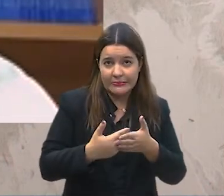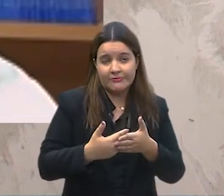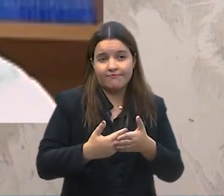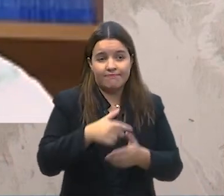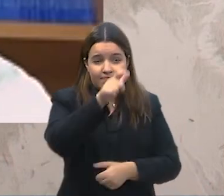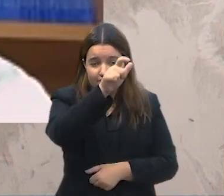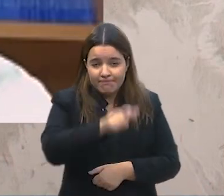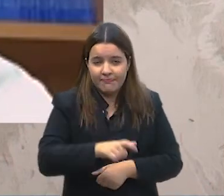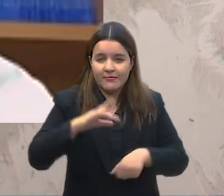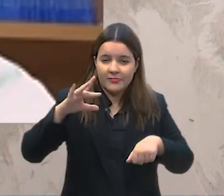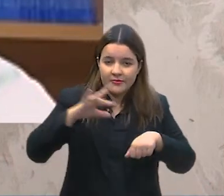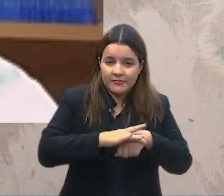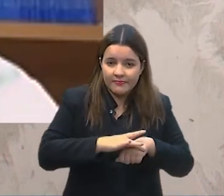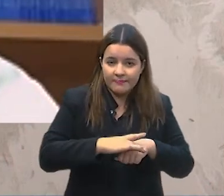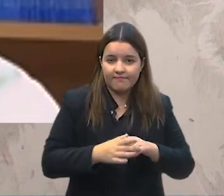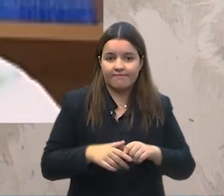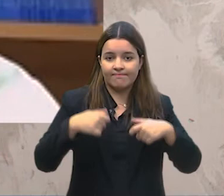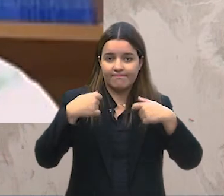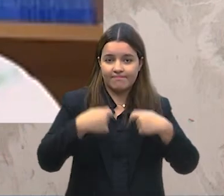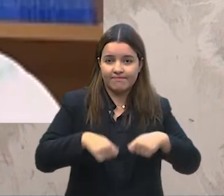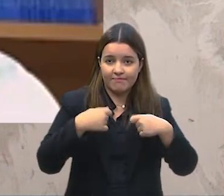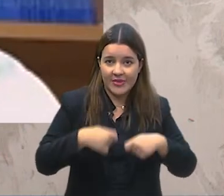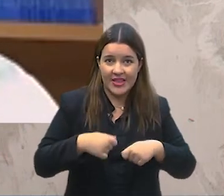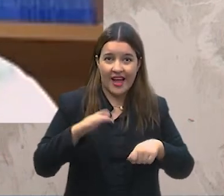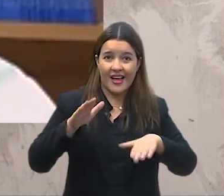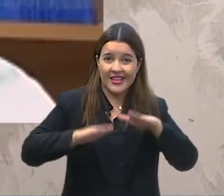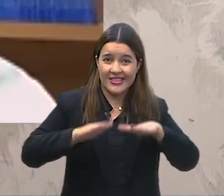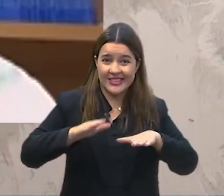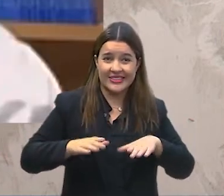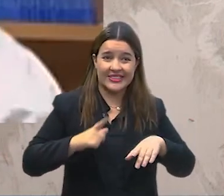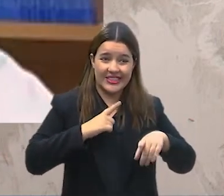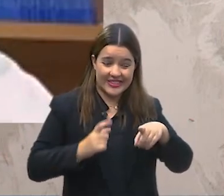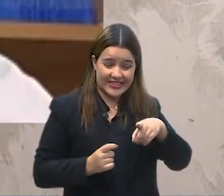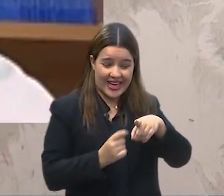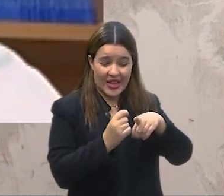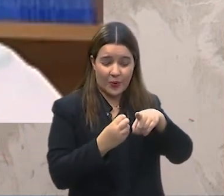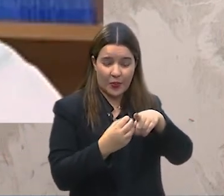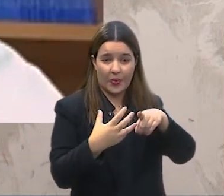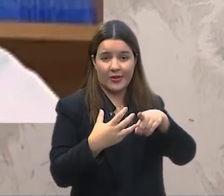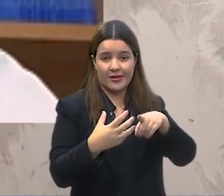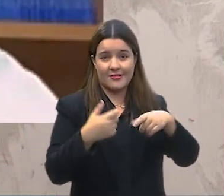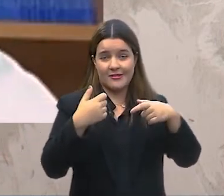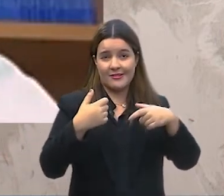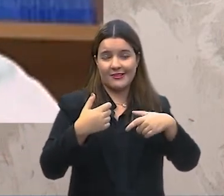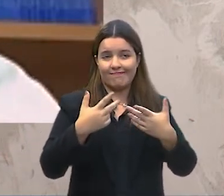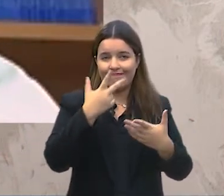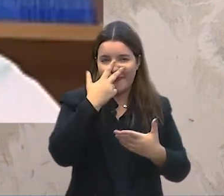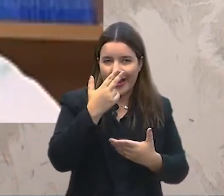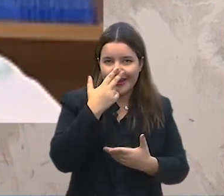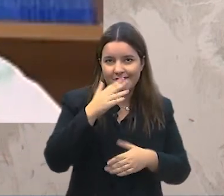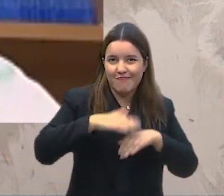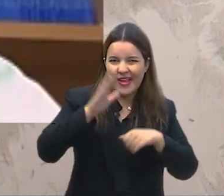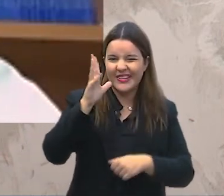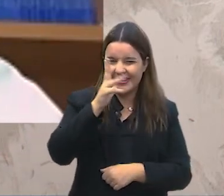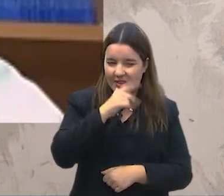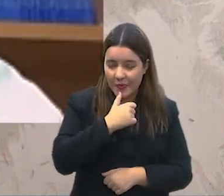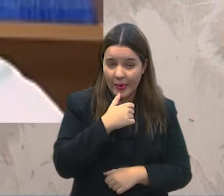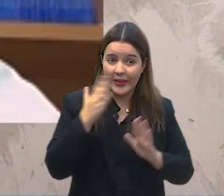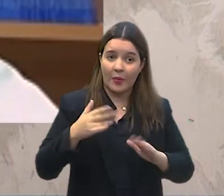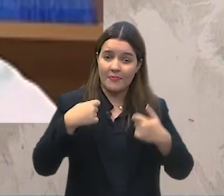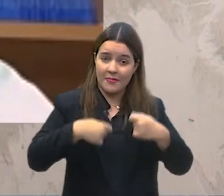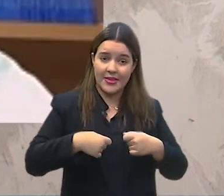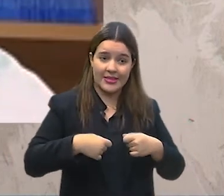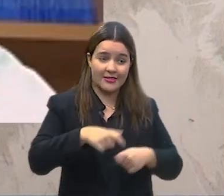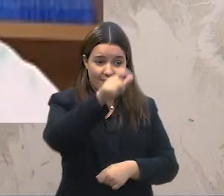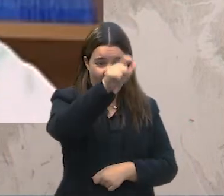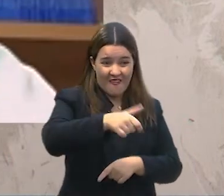que for, a intervenção tem que ser pesada no seguinte sentido: a avaliação que a gente faz diante de um paciente com